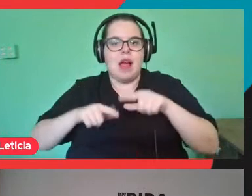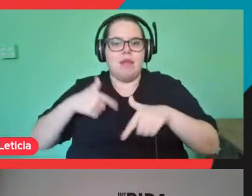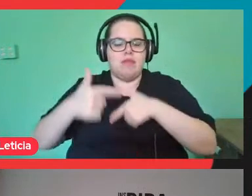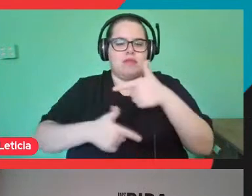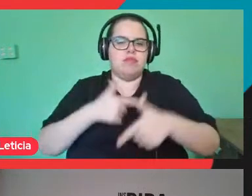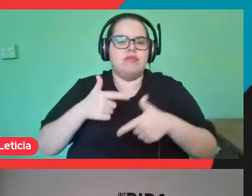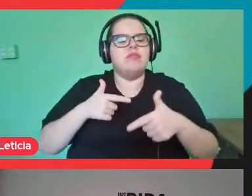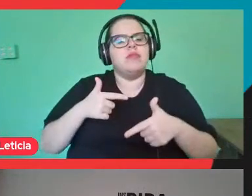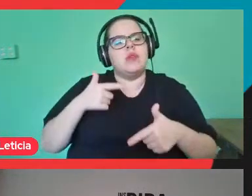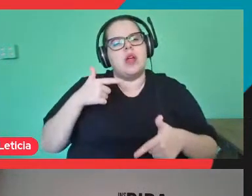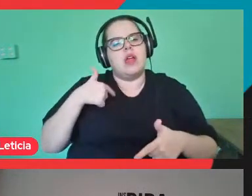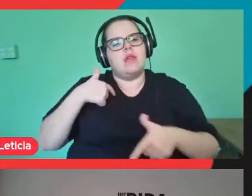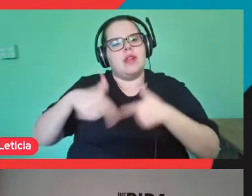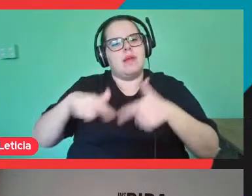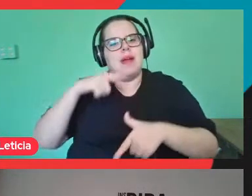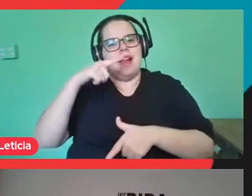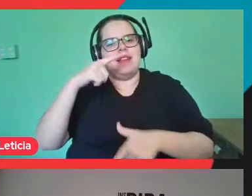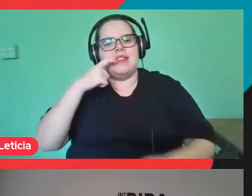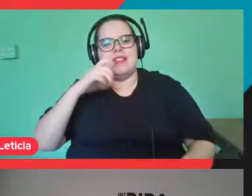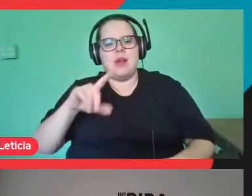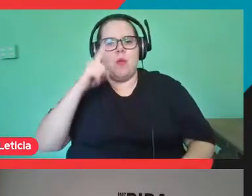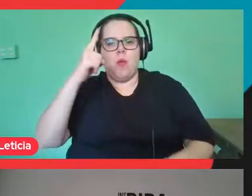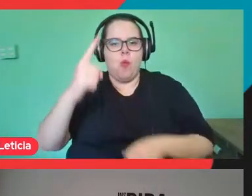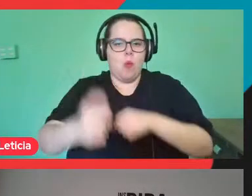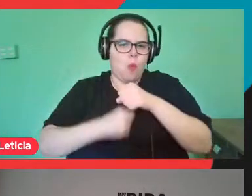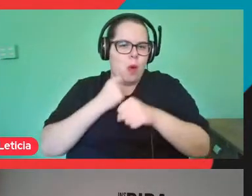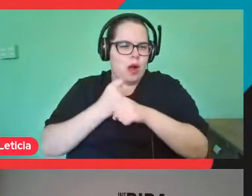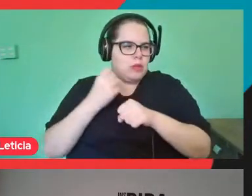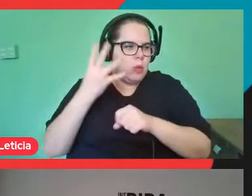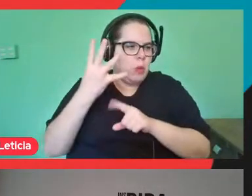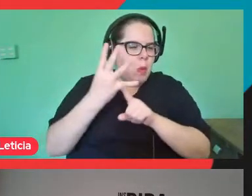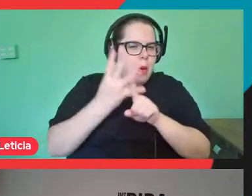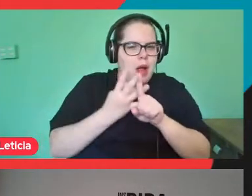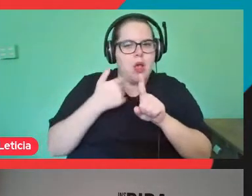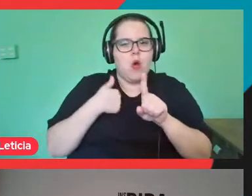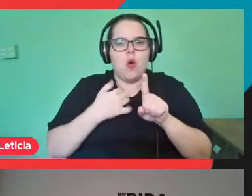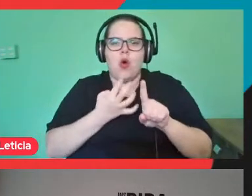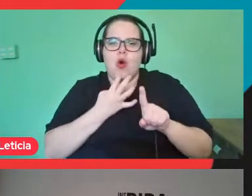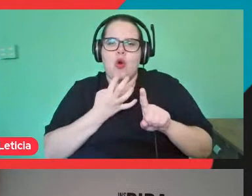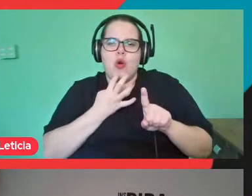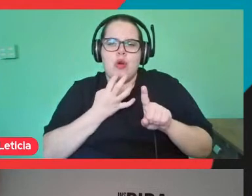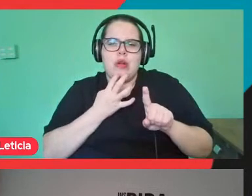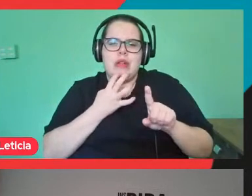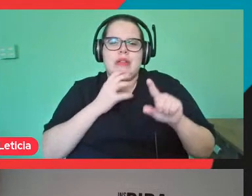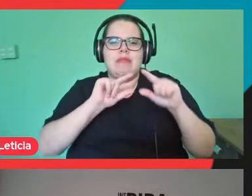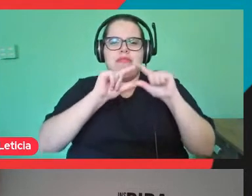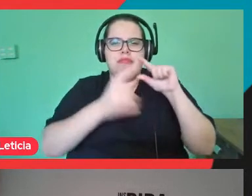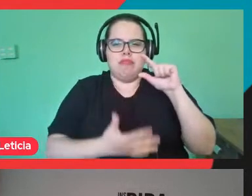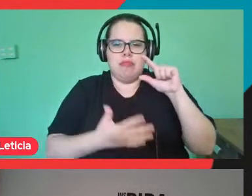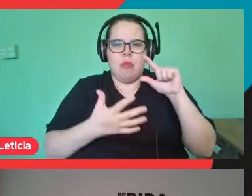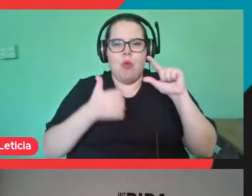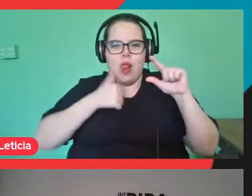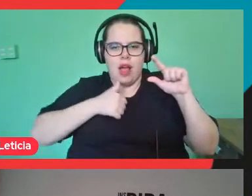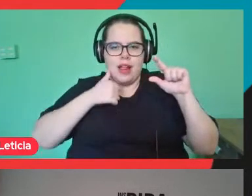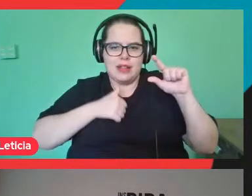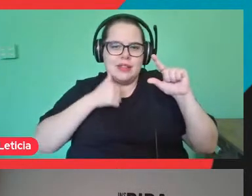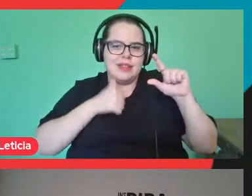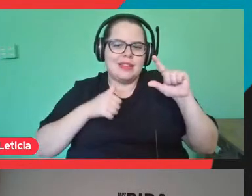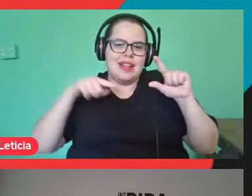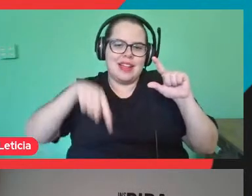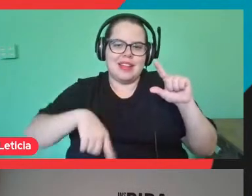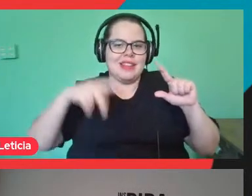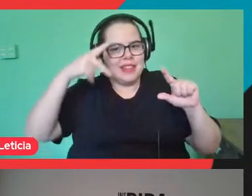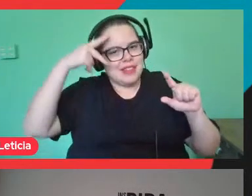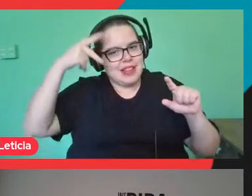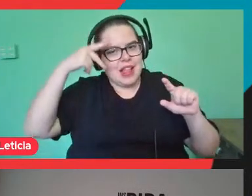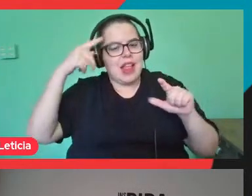na CIT tem 1 ano e 4 meses. Eu conheci o AMA Remarkable através da Pri, aqui na CIT. E atuo